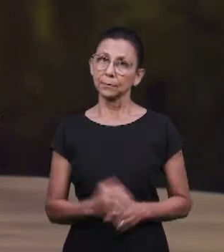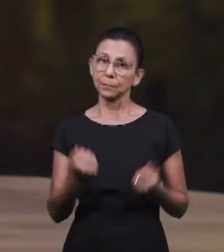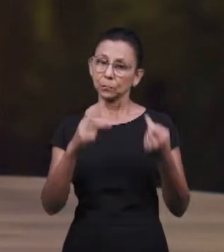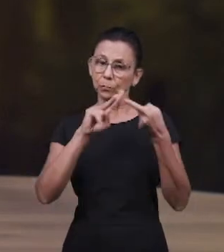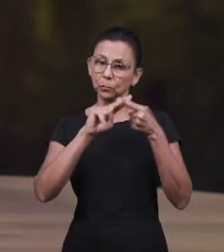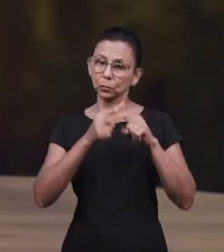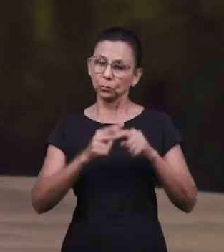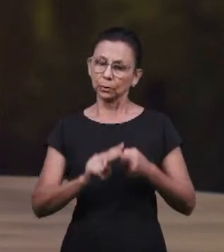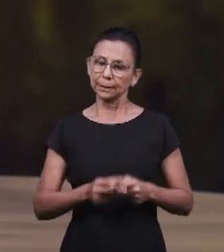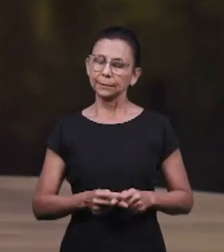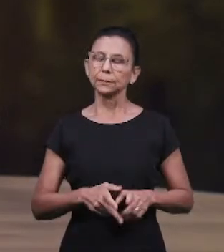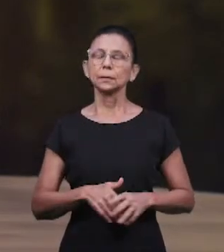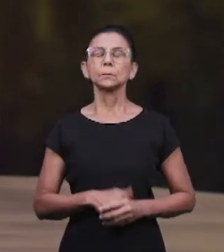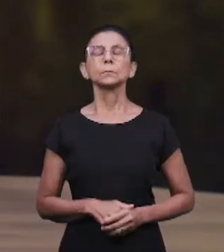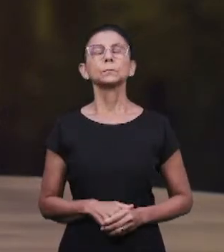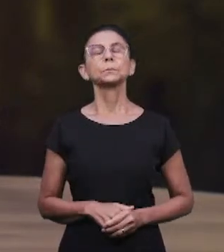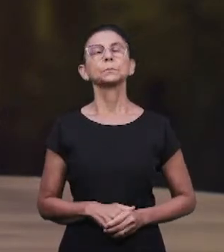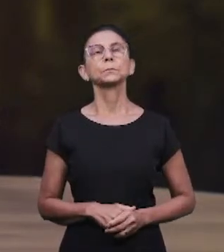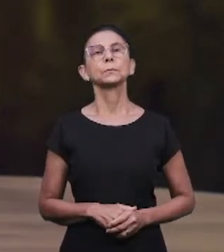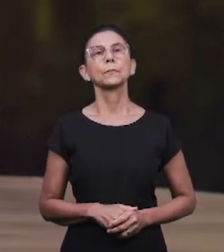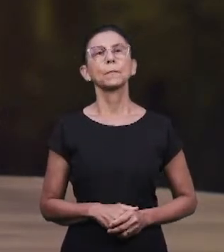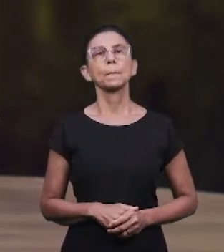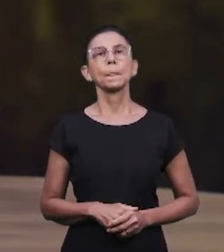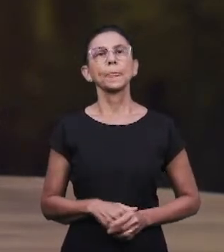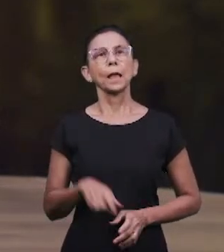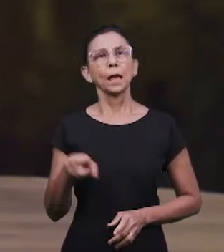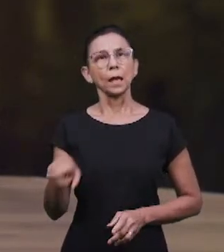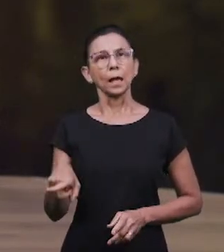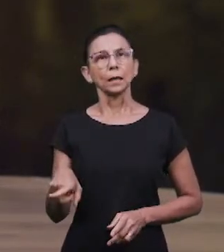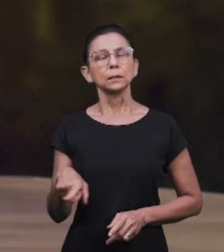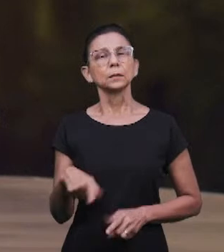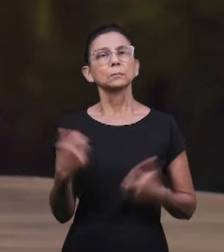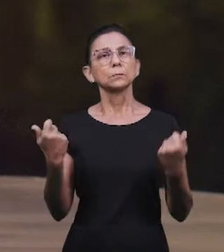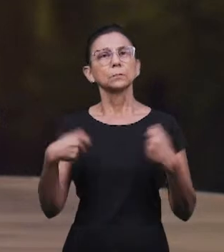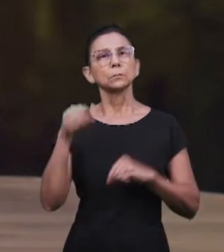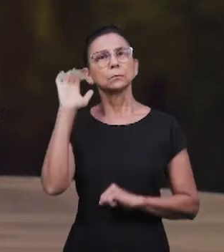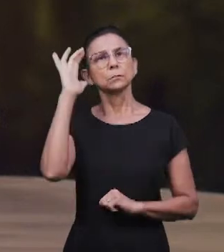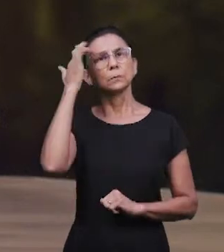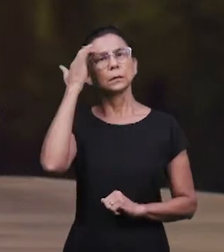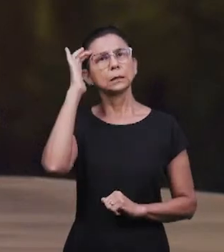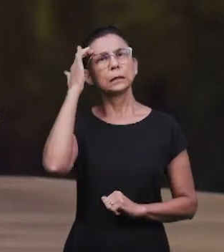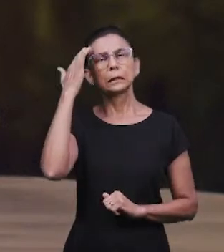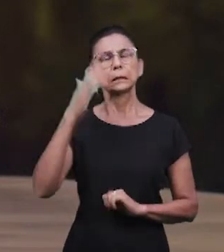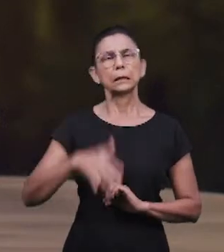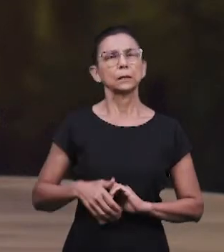explicação e esperar que ela entenda.